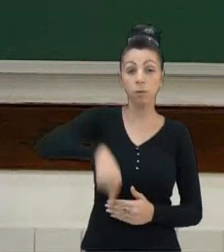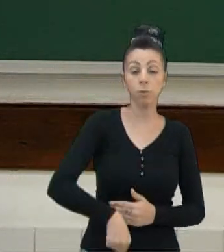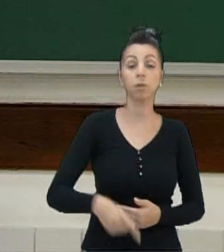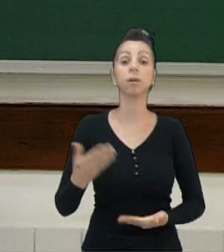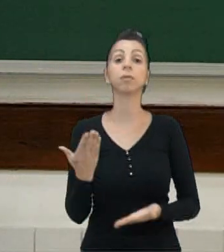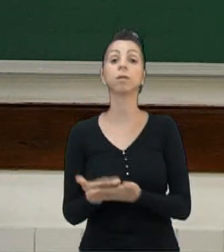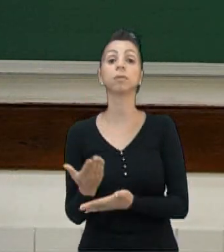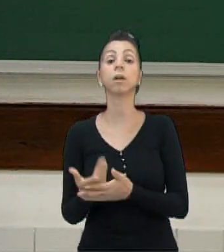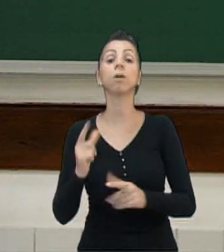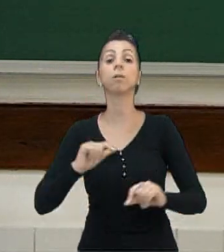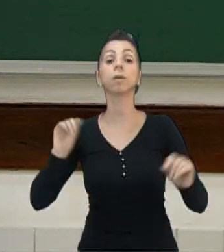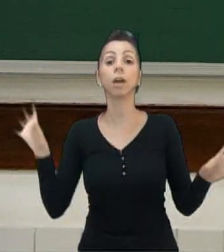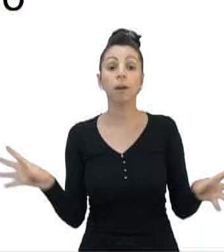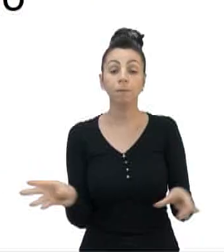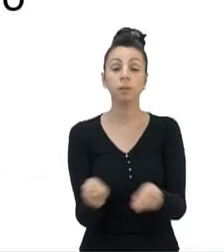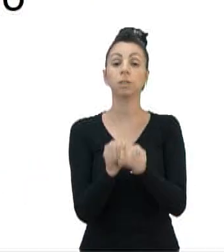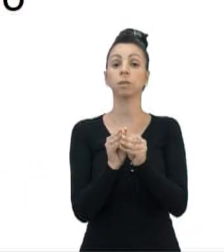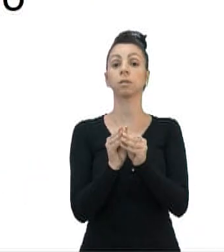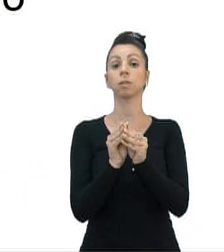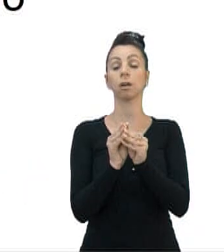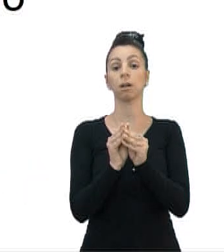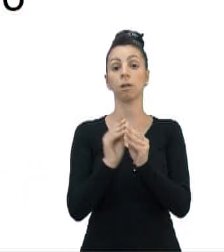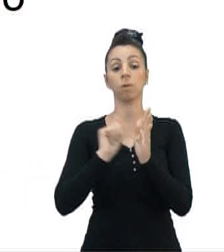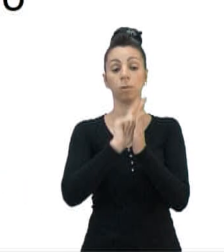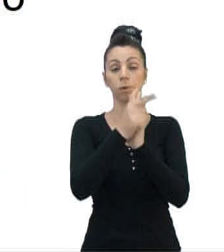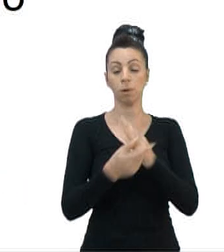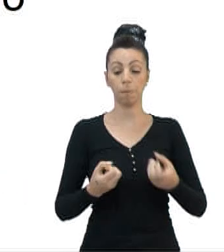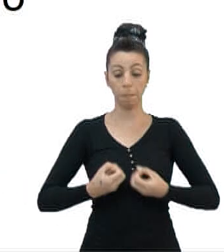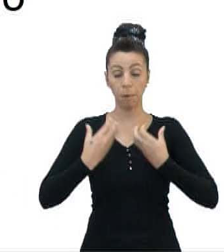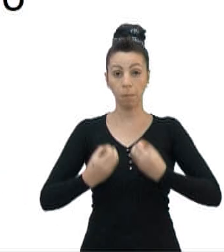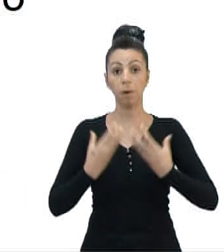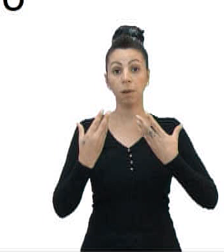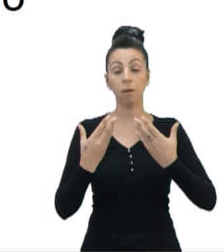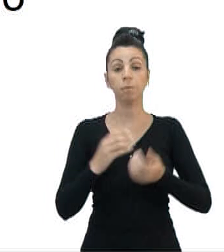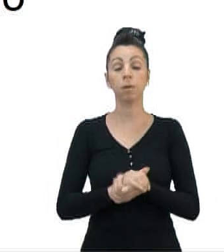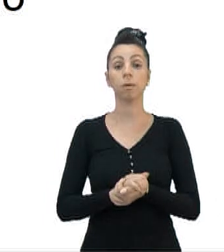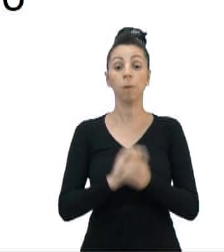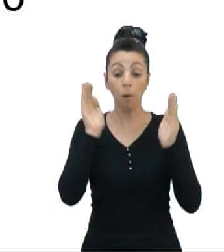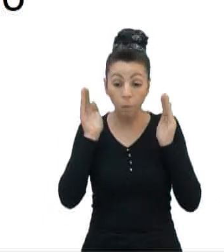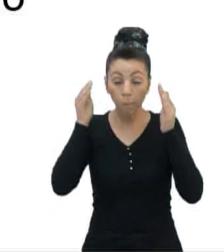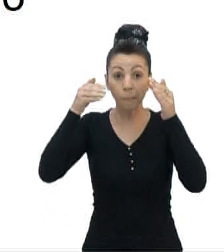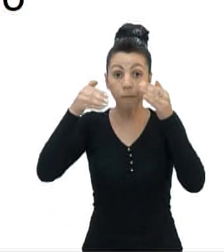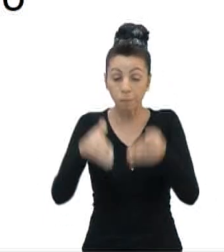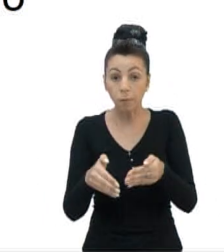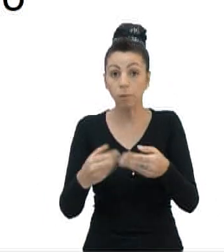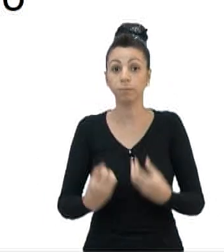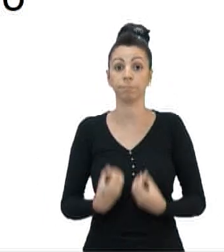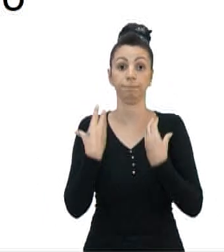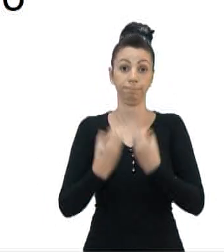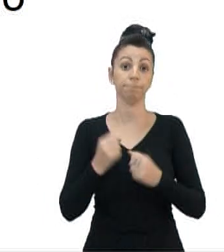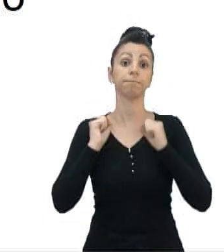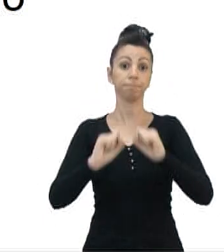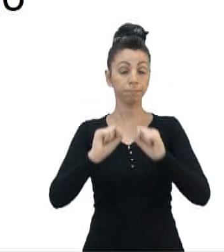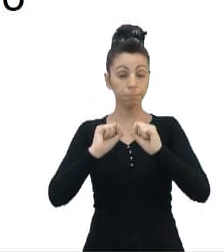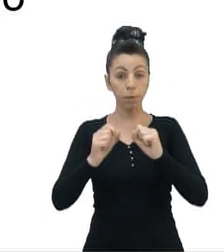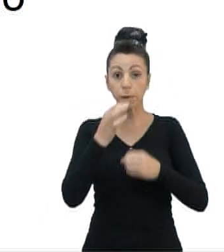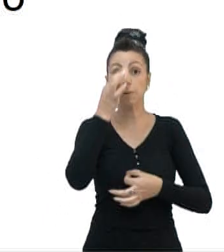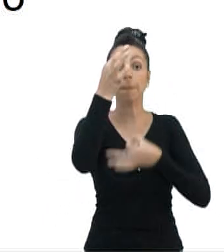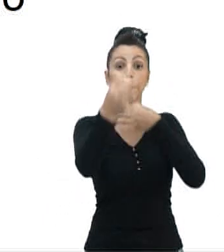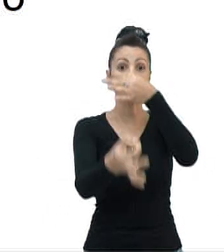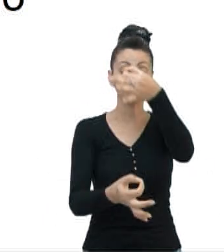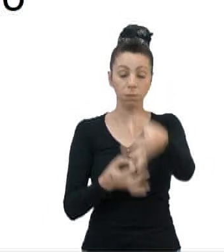poema, fazendo o quê? Enfatizando que a poesia pode demonstrar uma visão crítica da sociedade, de um